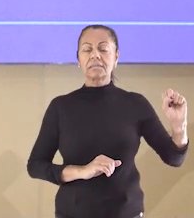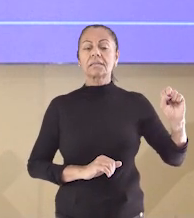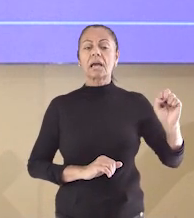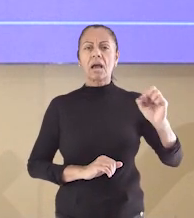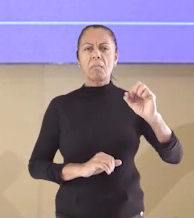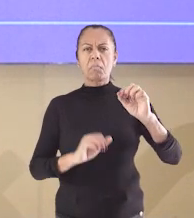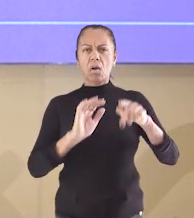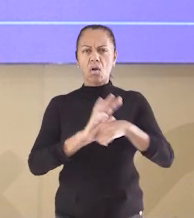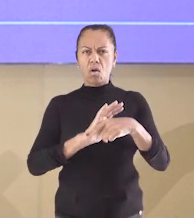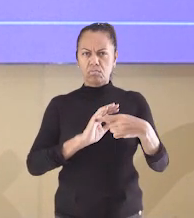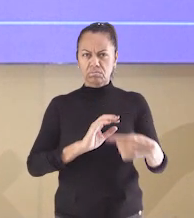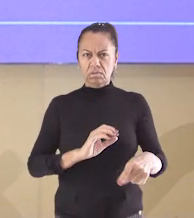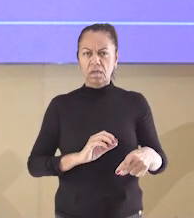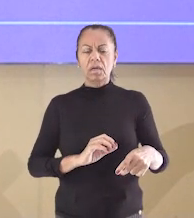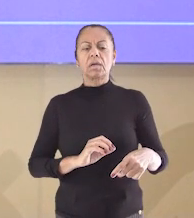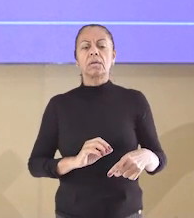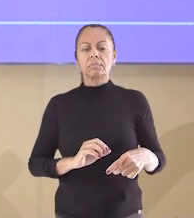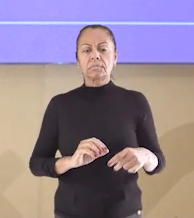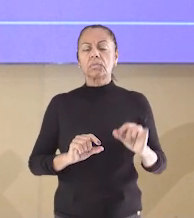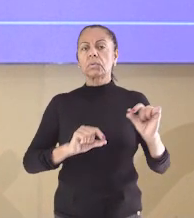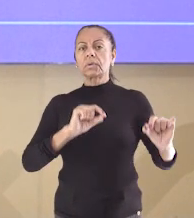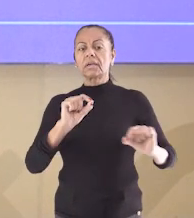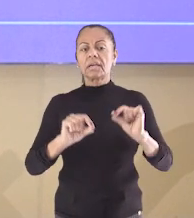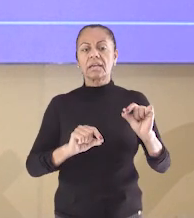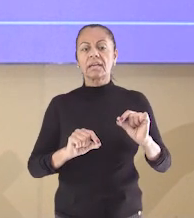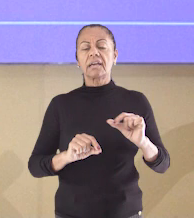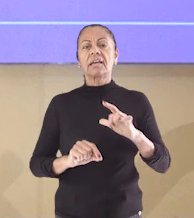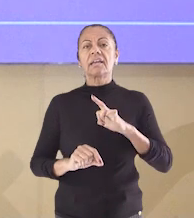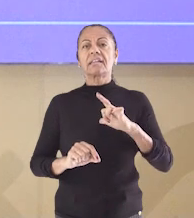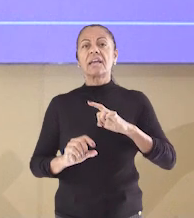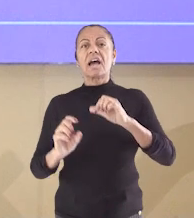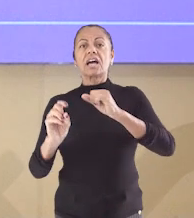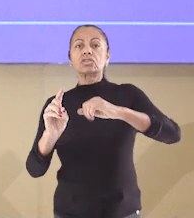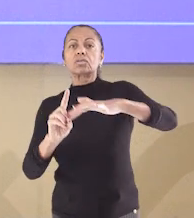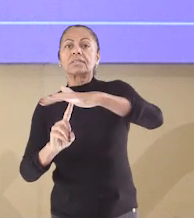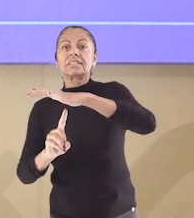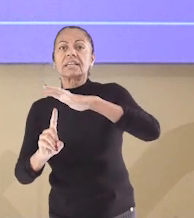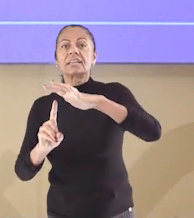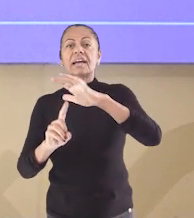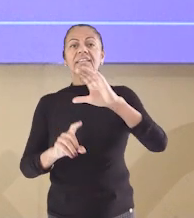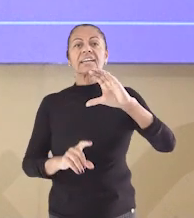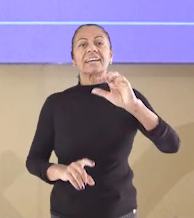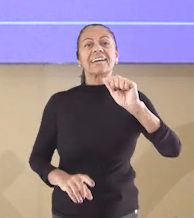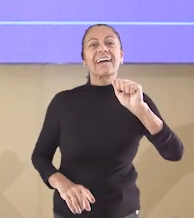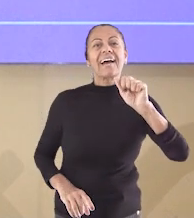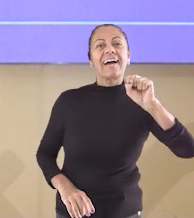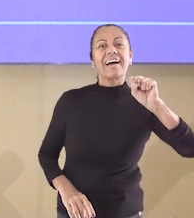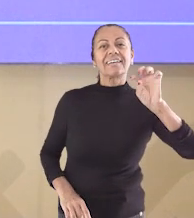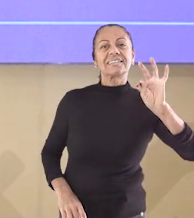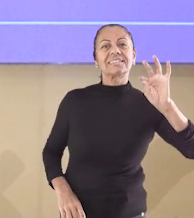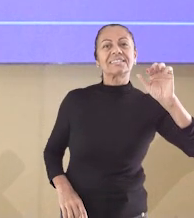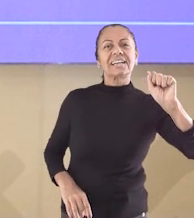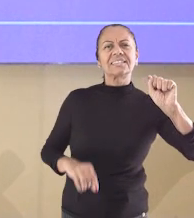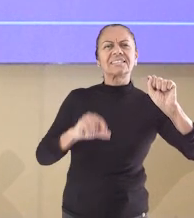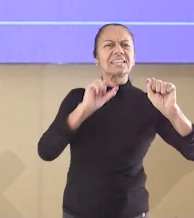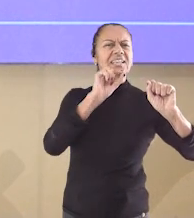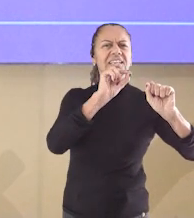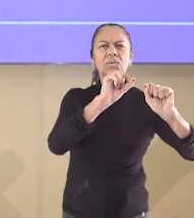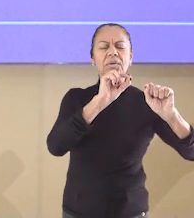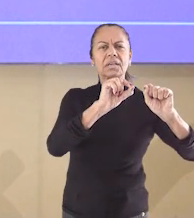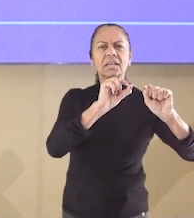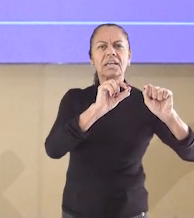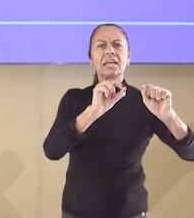de uma sociedade. Nos Vedas, por exemplo, coleção de textos sagrados do hinduísmo, existe